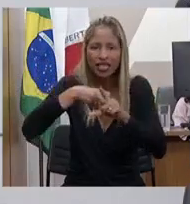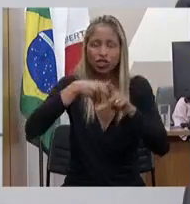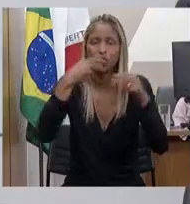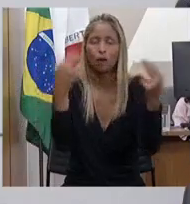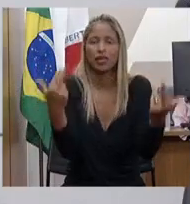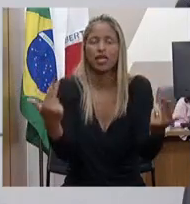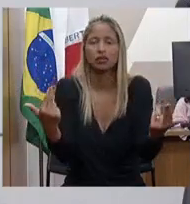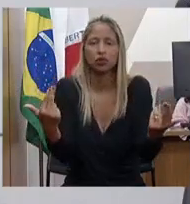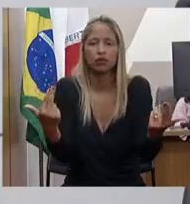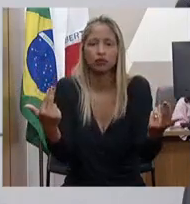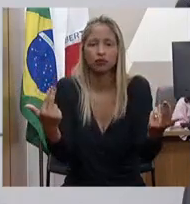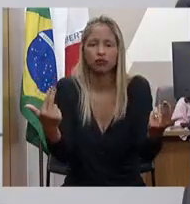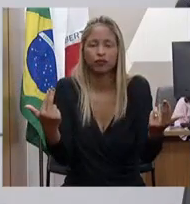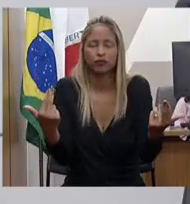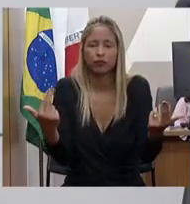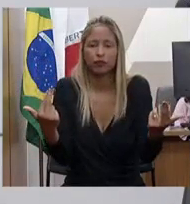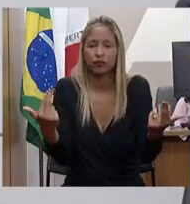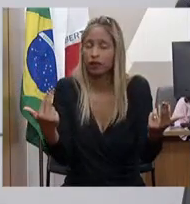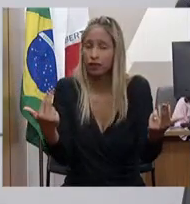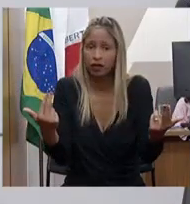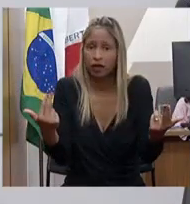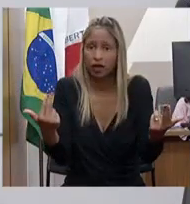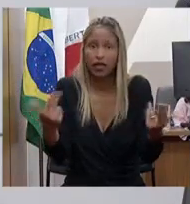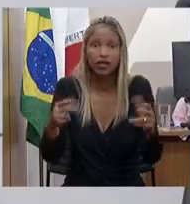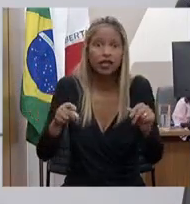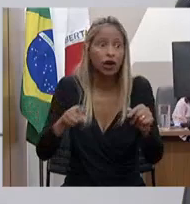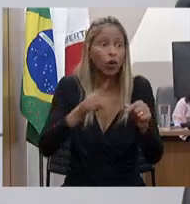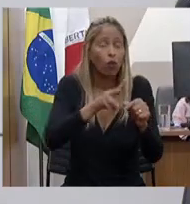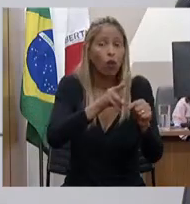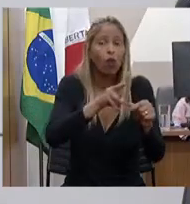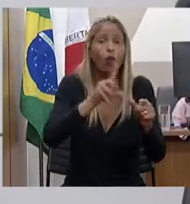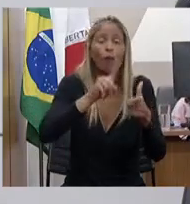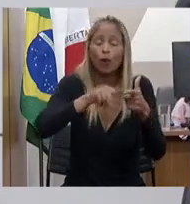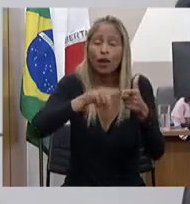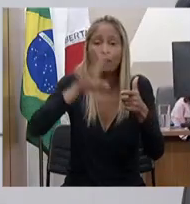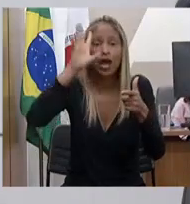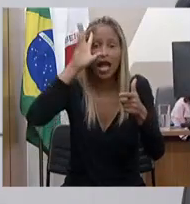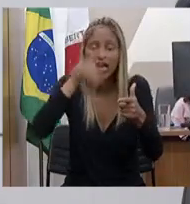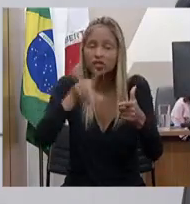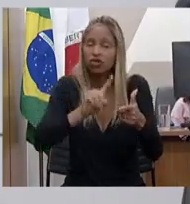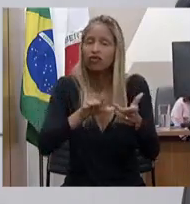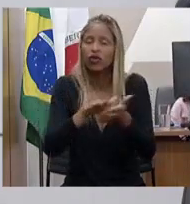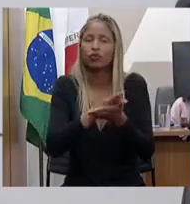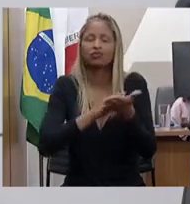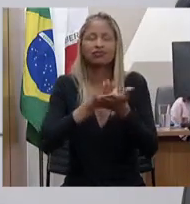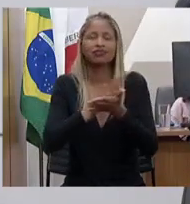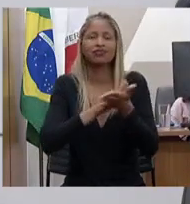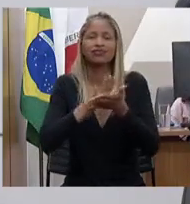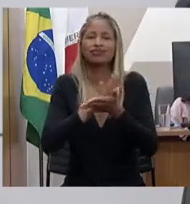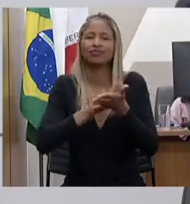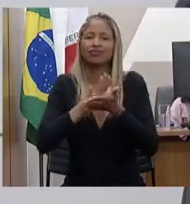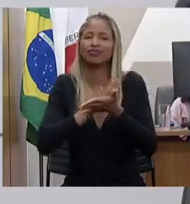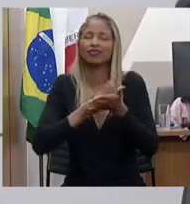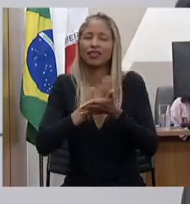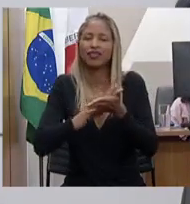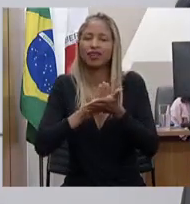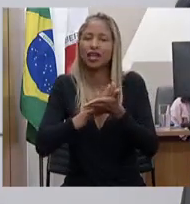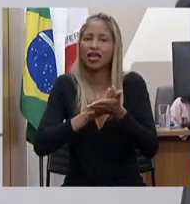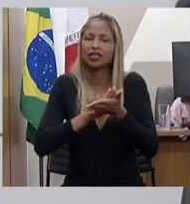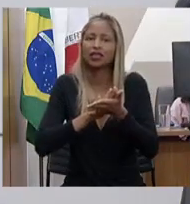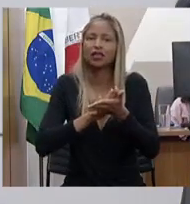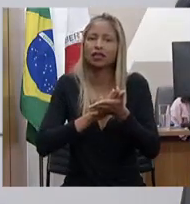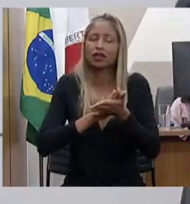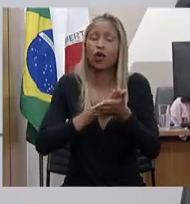e outra acidentou e a fonte do problema a gente não consegue ainda que ele seja